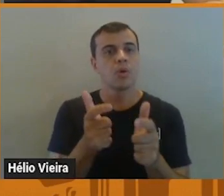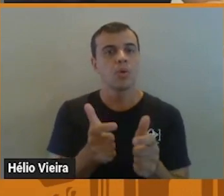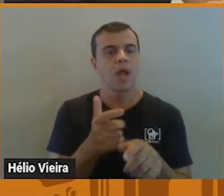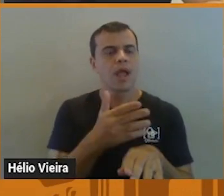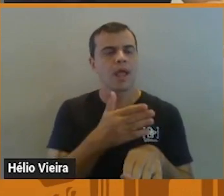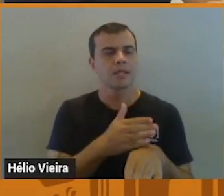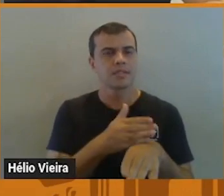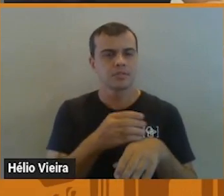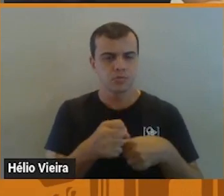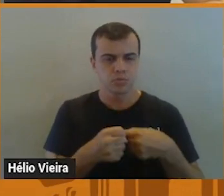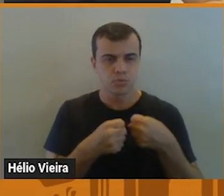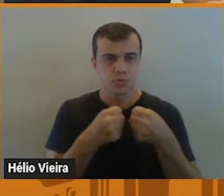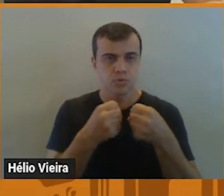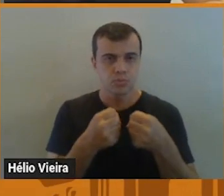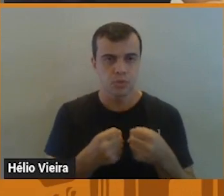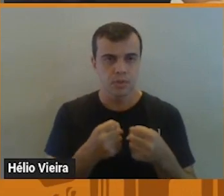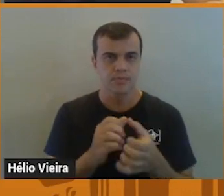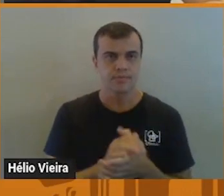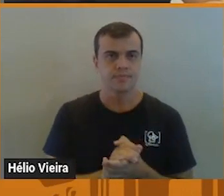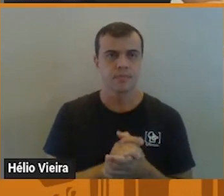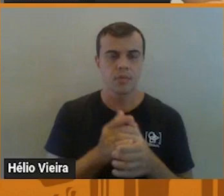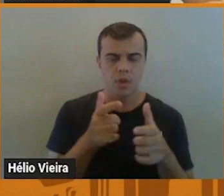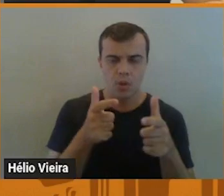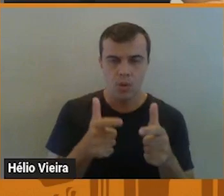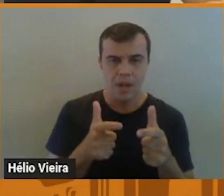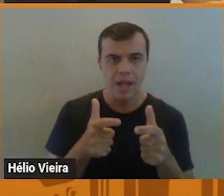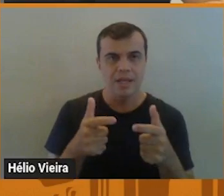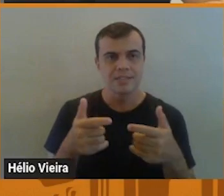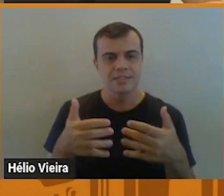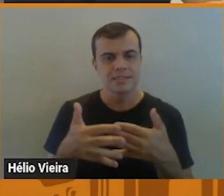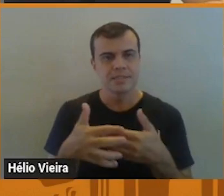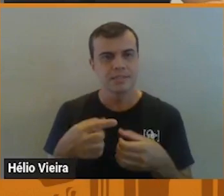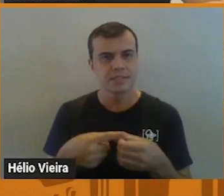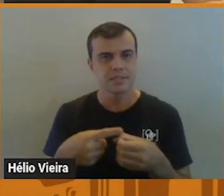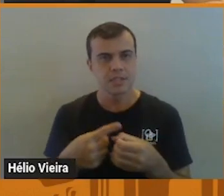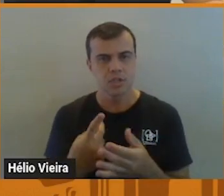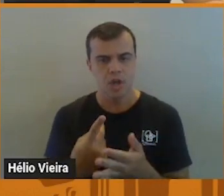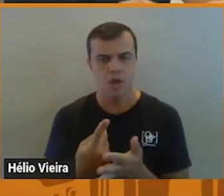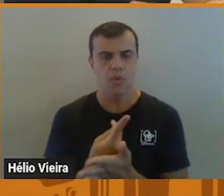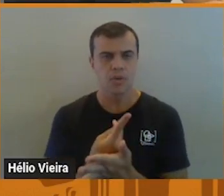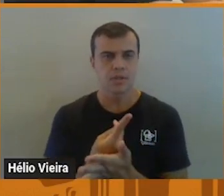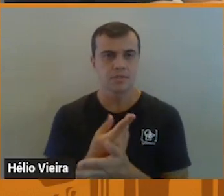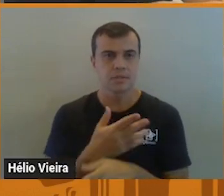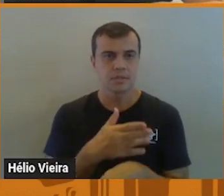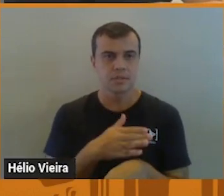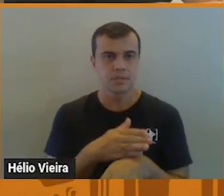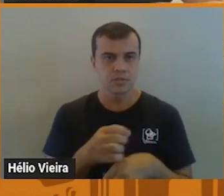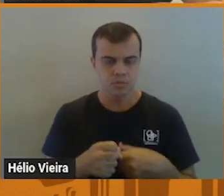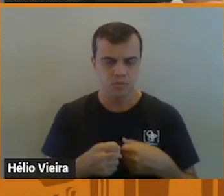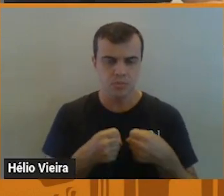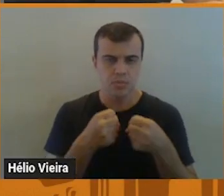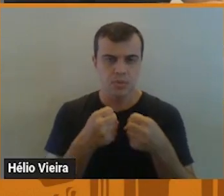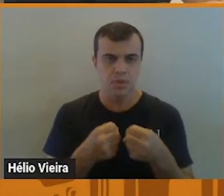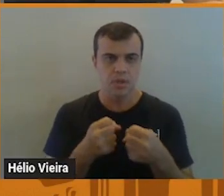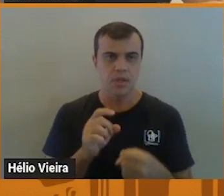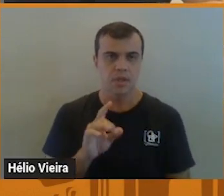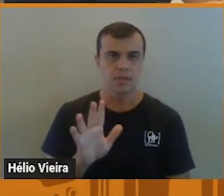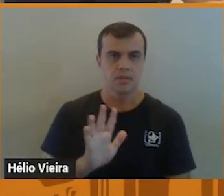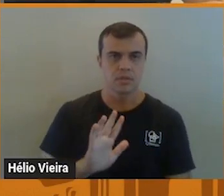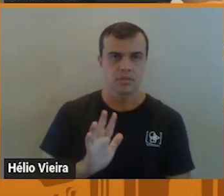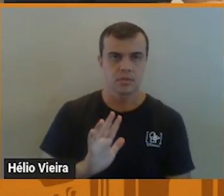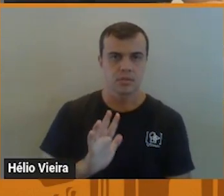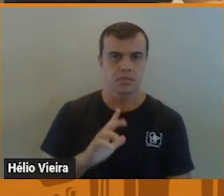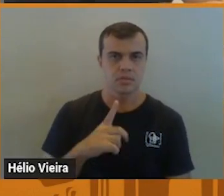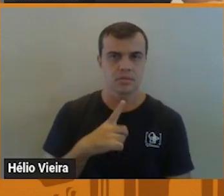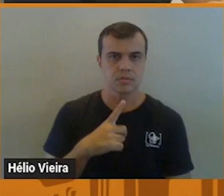de poder, lugares onde a cidade acontece, e o exercício de poder que eu estou falando nem é de